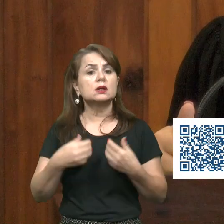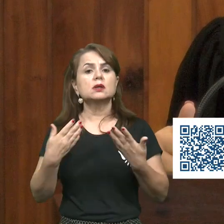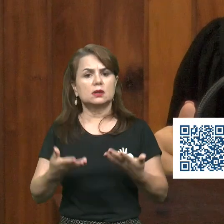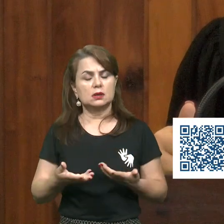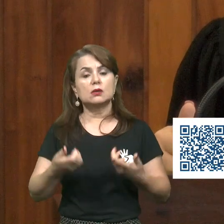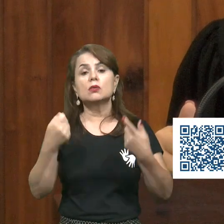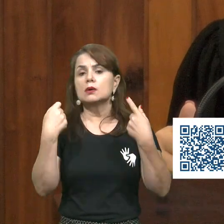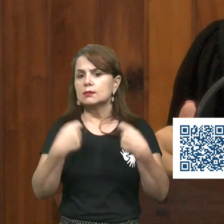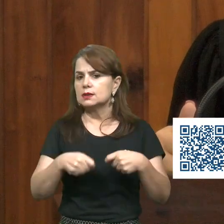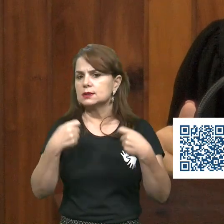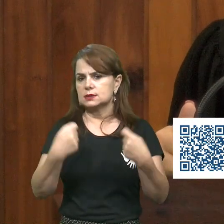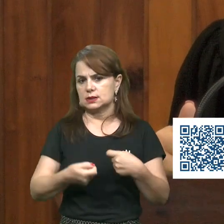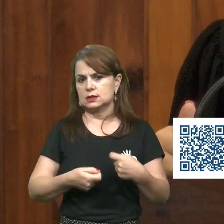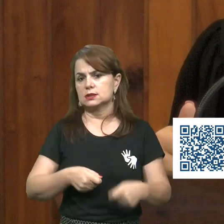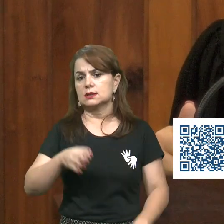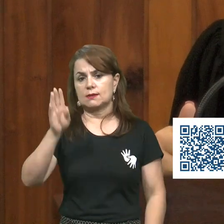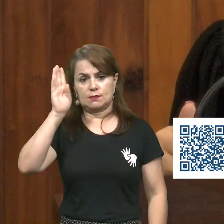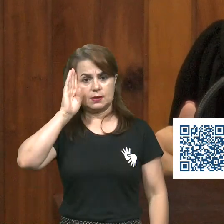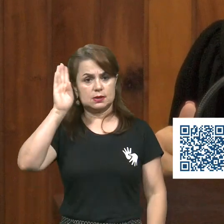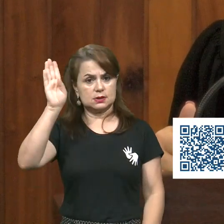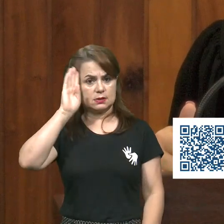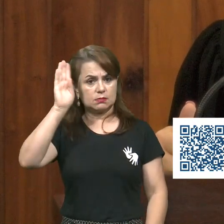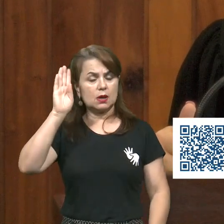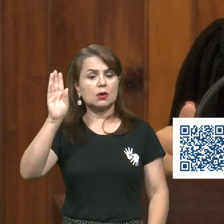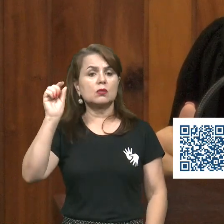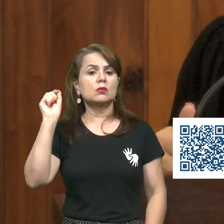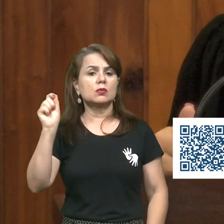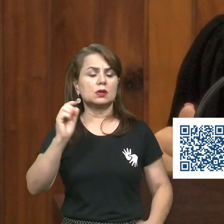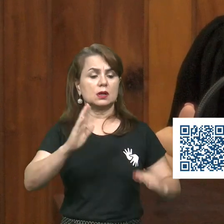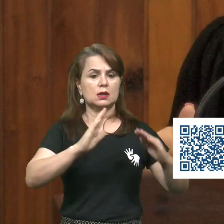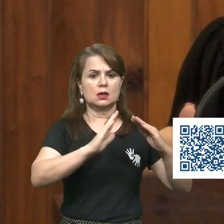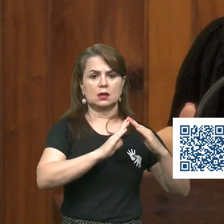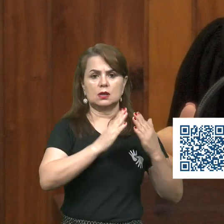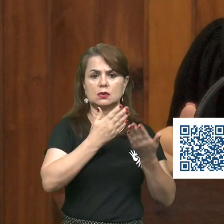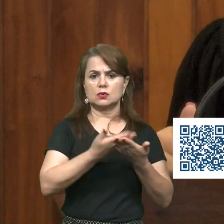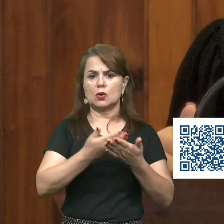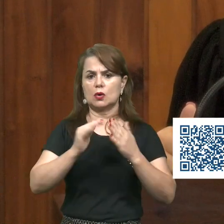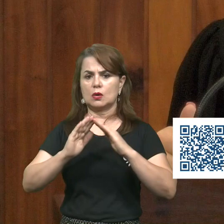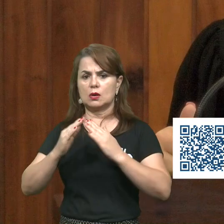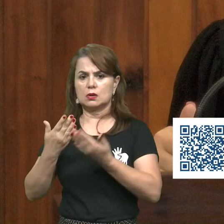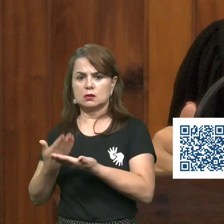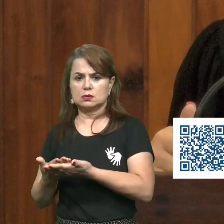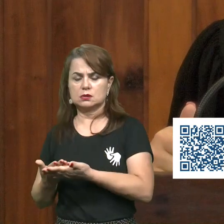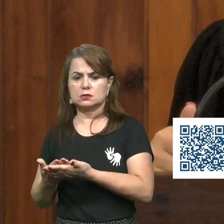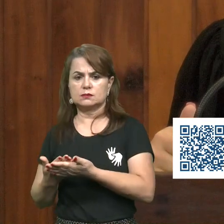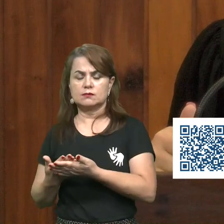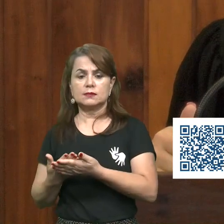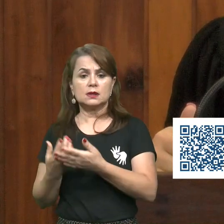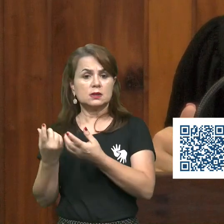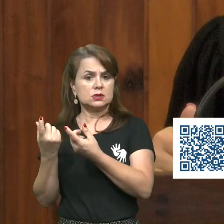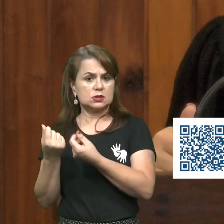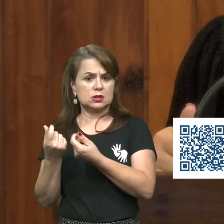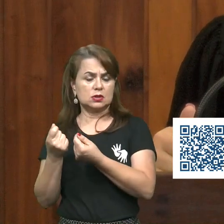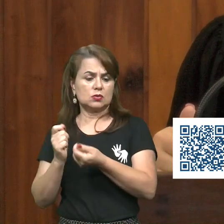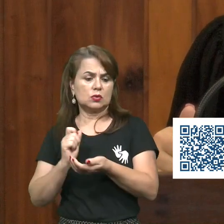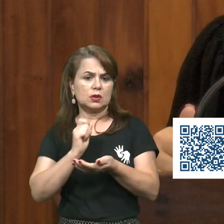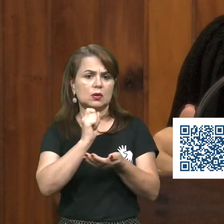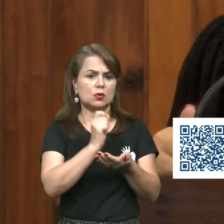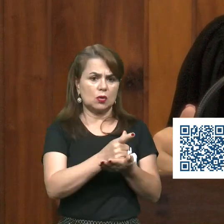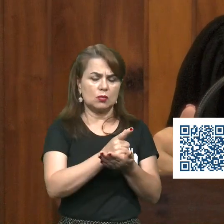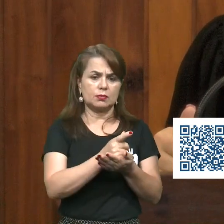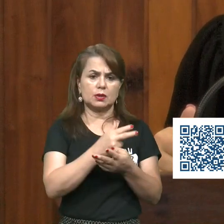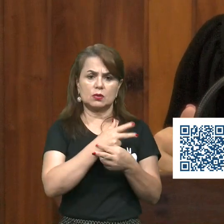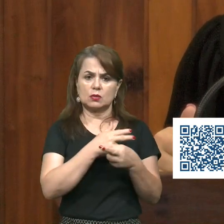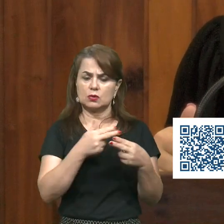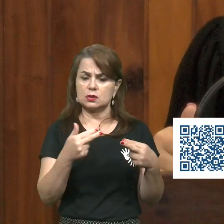necessário, principalmente nas nossas escolas, as diretoras compram muita coisa com dinheiro de APM, fruto de